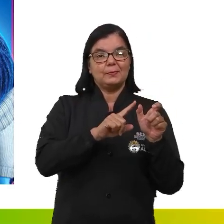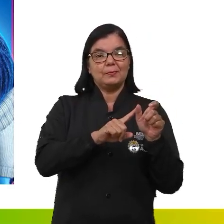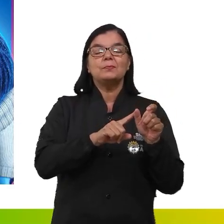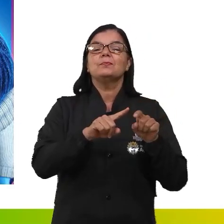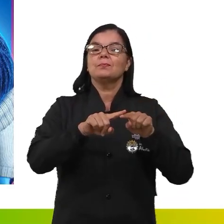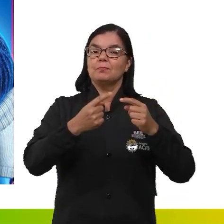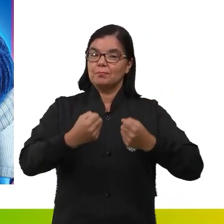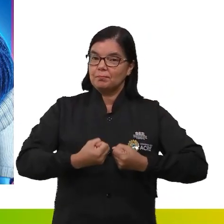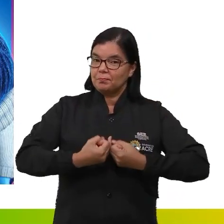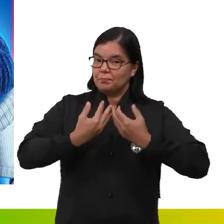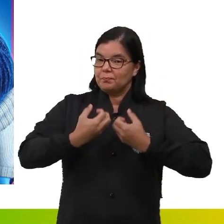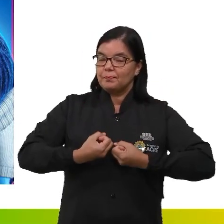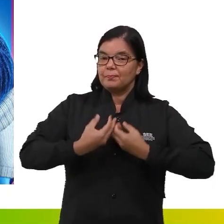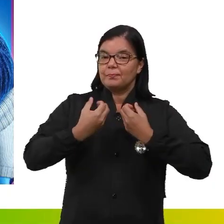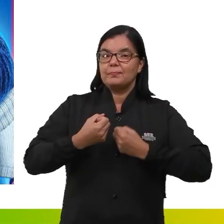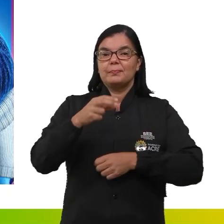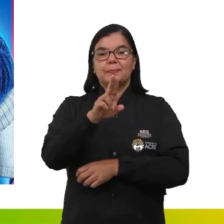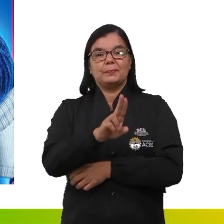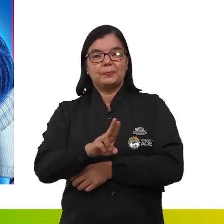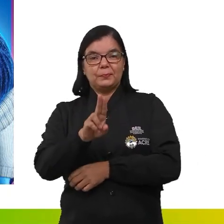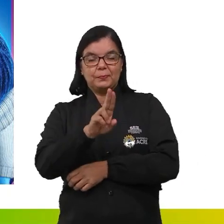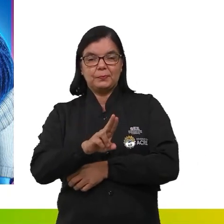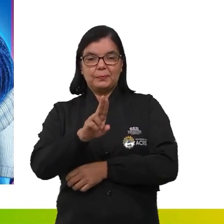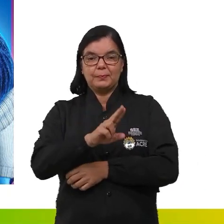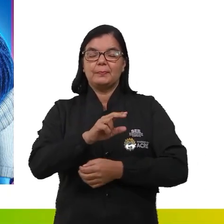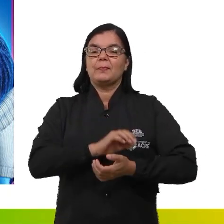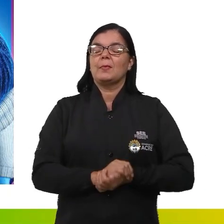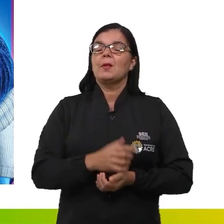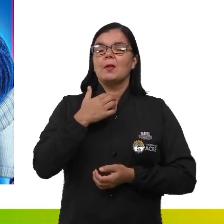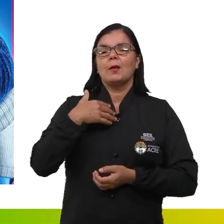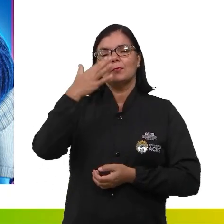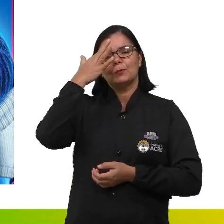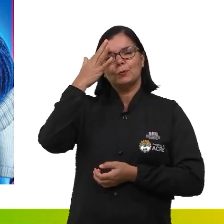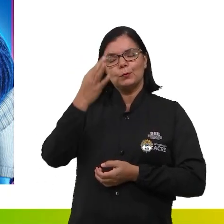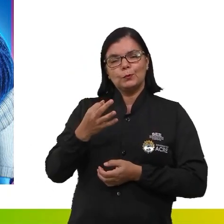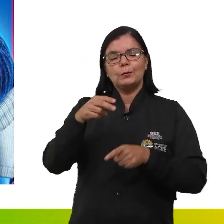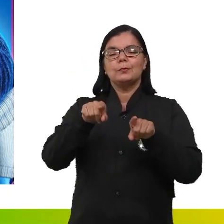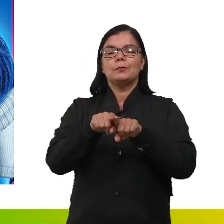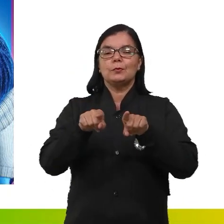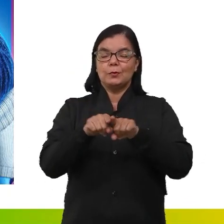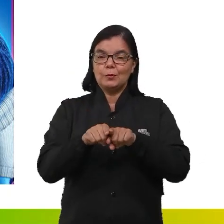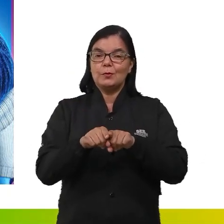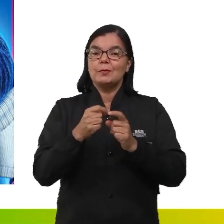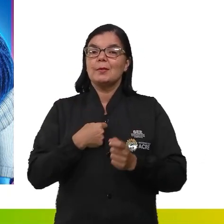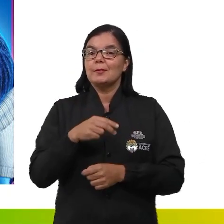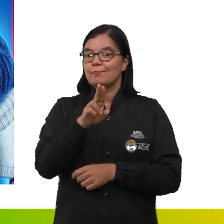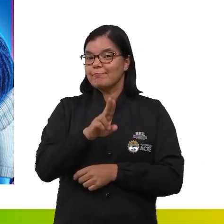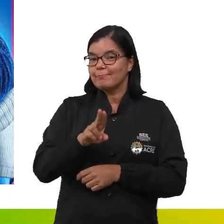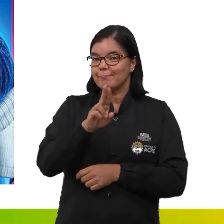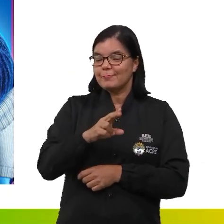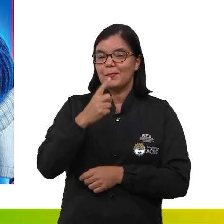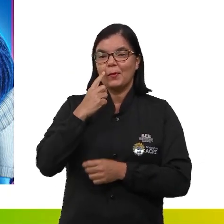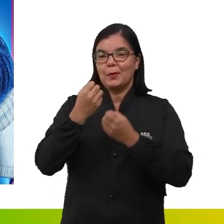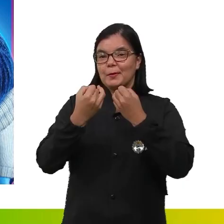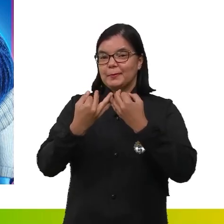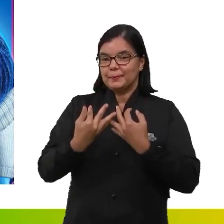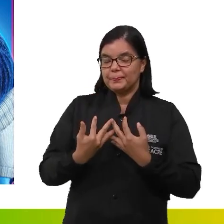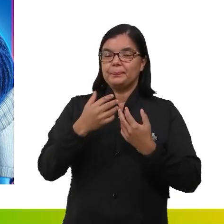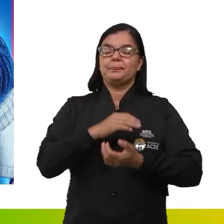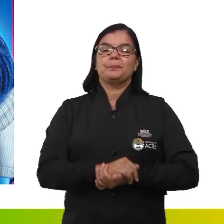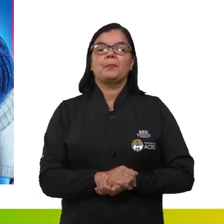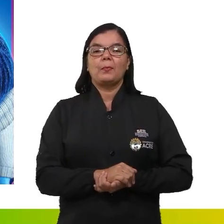dos recursos expressivos utilizados. E é justamente a esses recursos de sentido que nós trataremos, quer